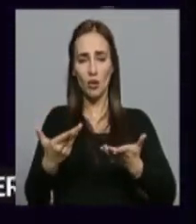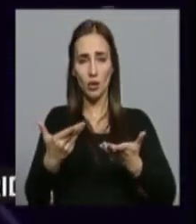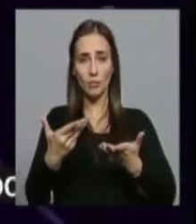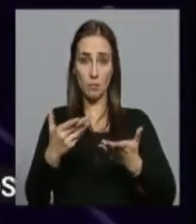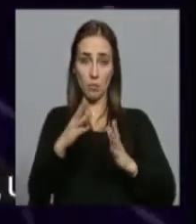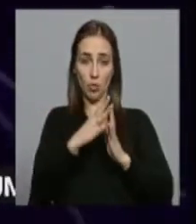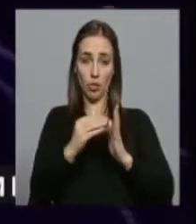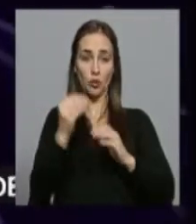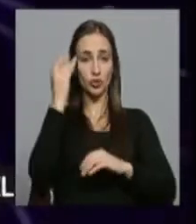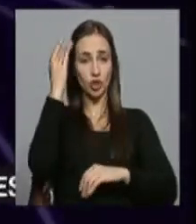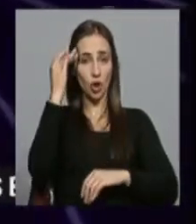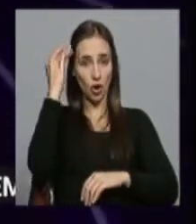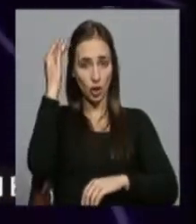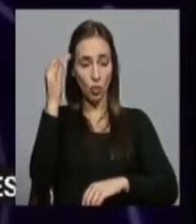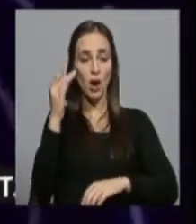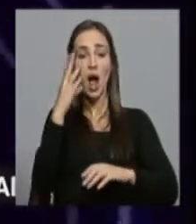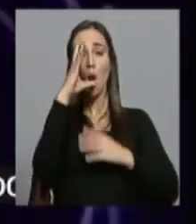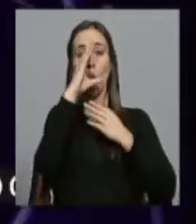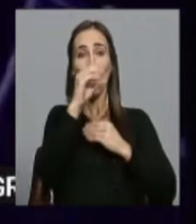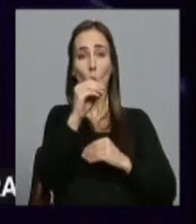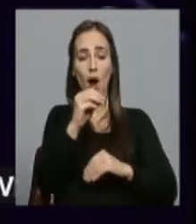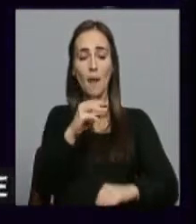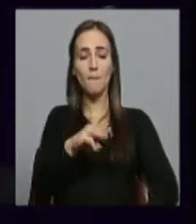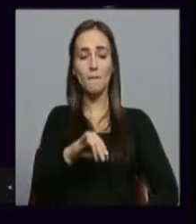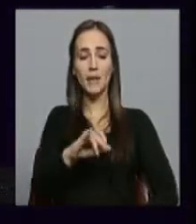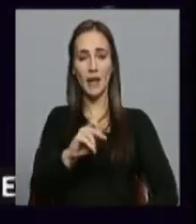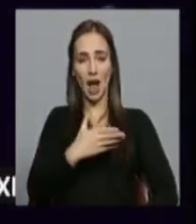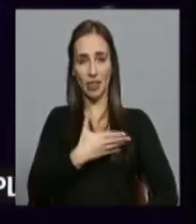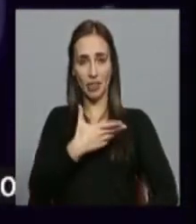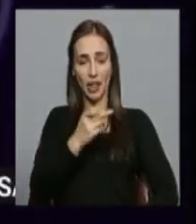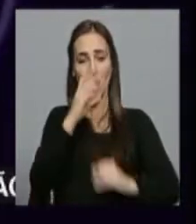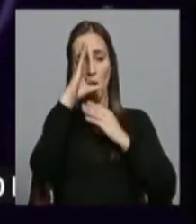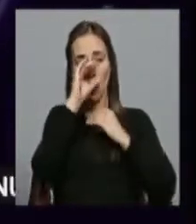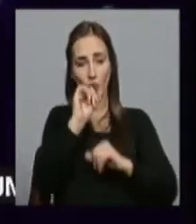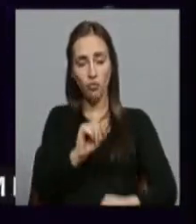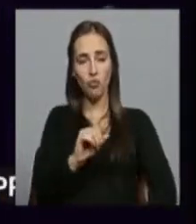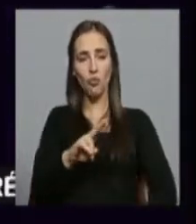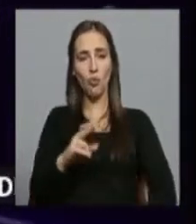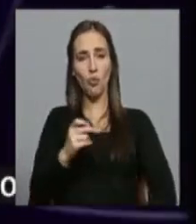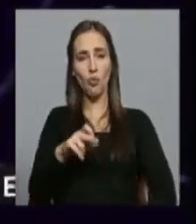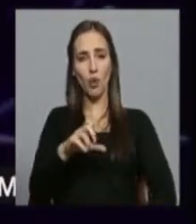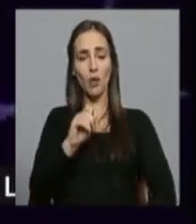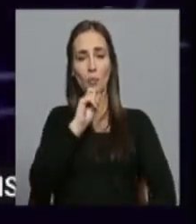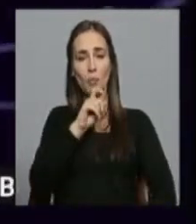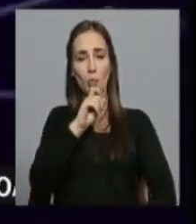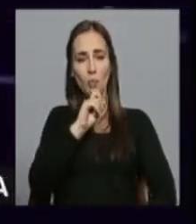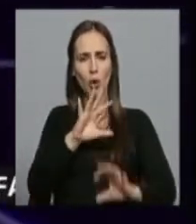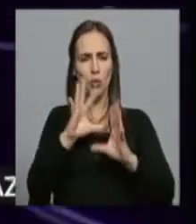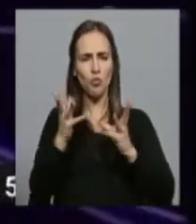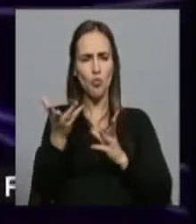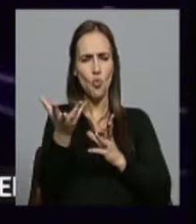teórico, Miranda é a lua de Urano que pode ter o maior campo magnético induzido de 300